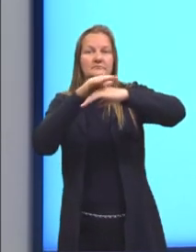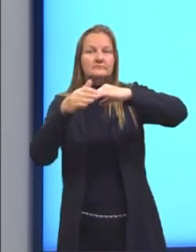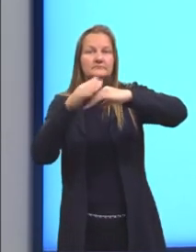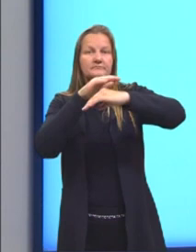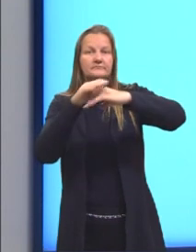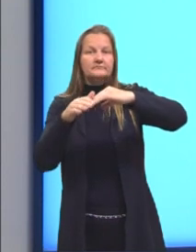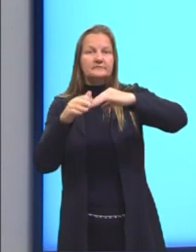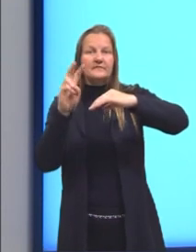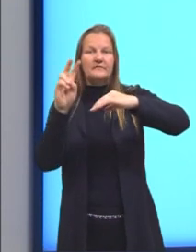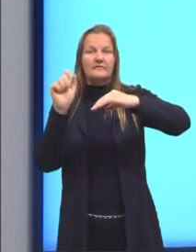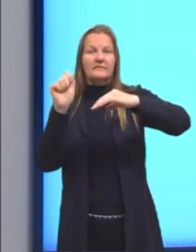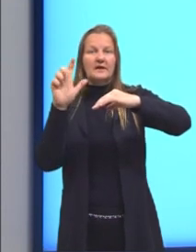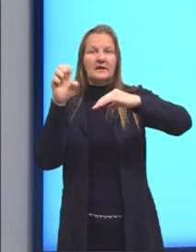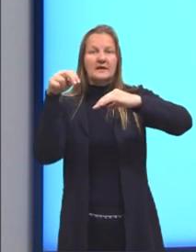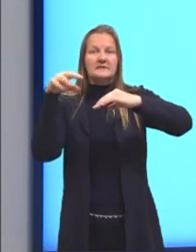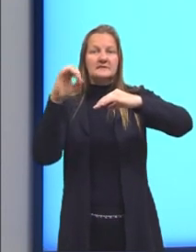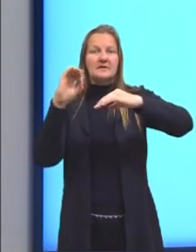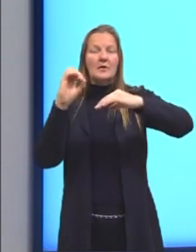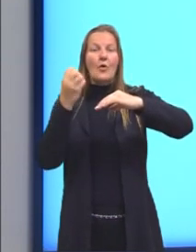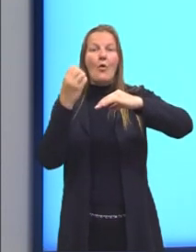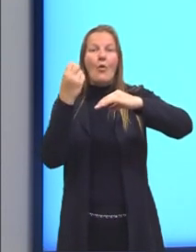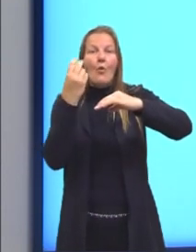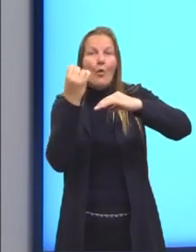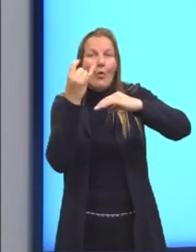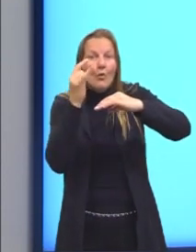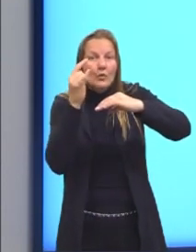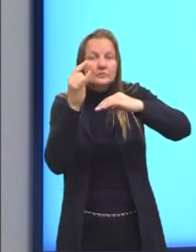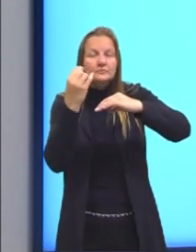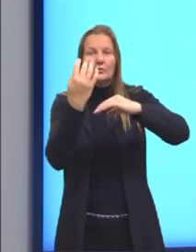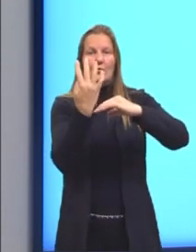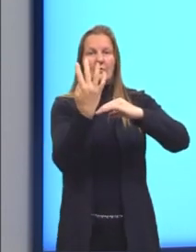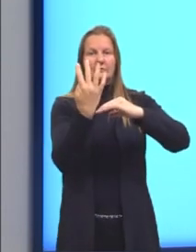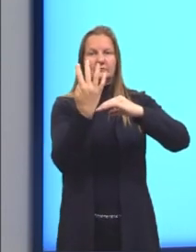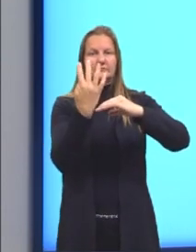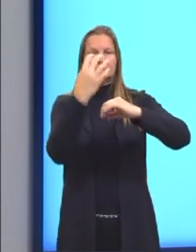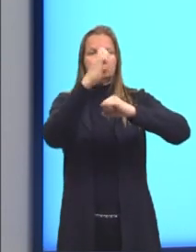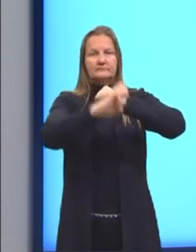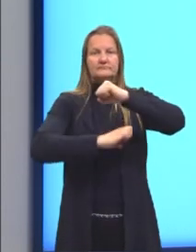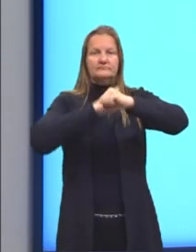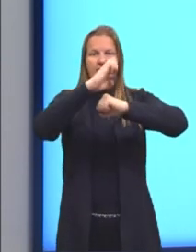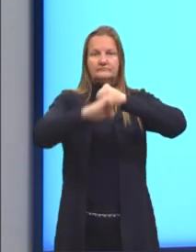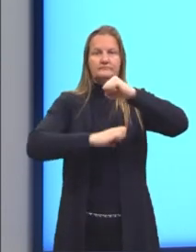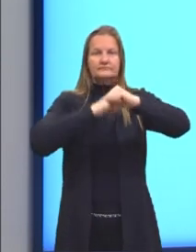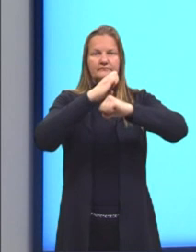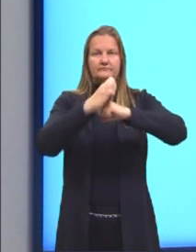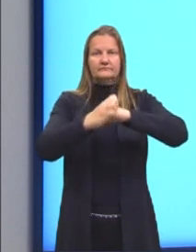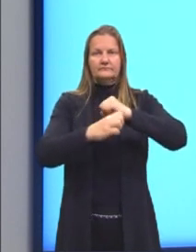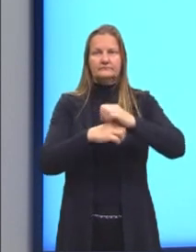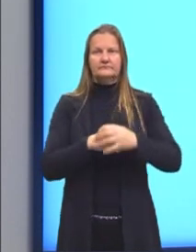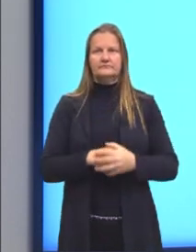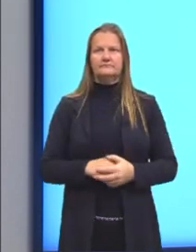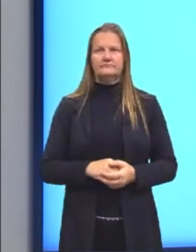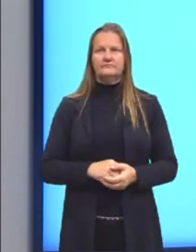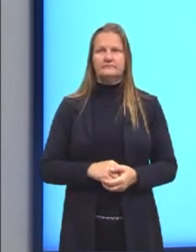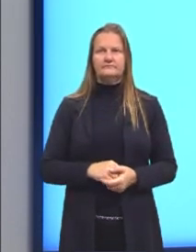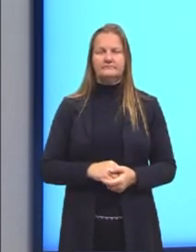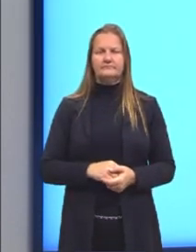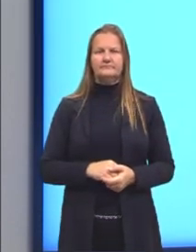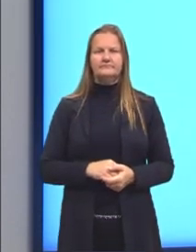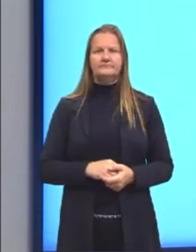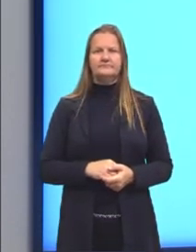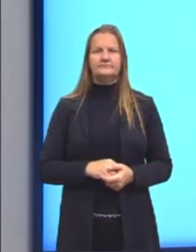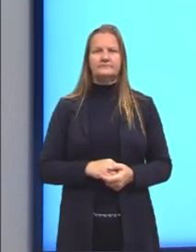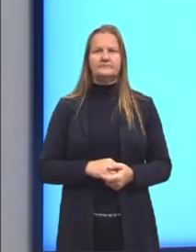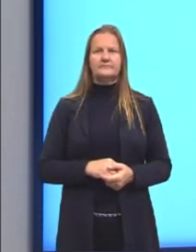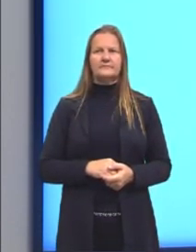ele possui quatro elétrons o S2 e o b2 certo possui quatro elétrons na camada de valência